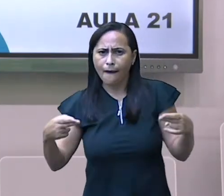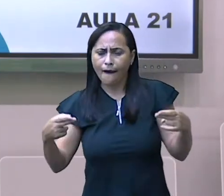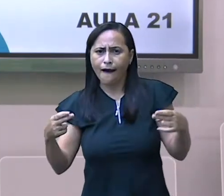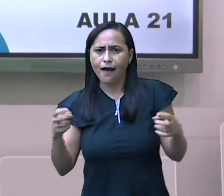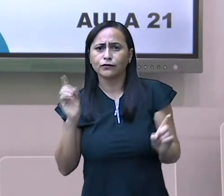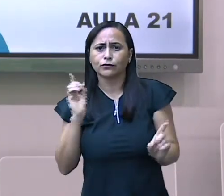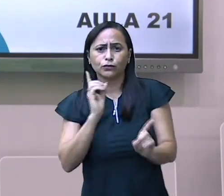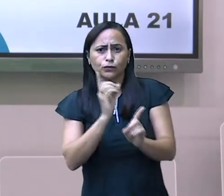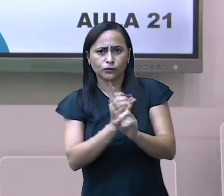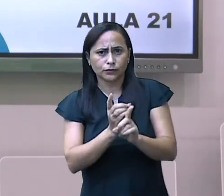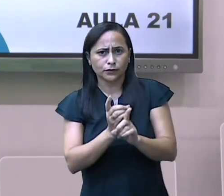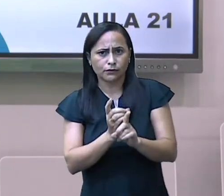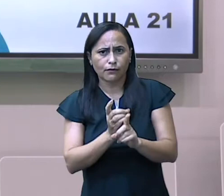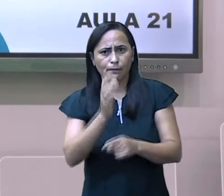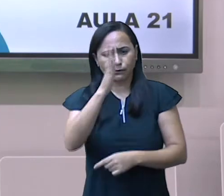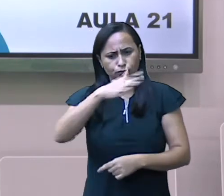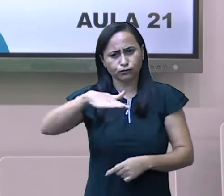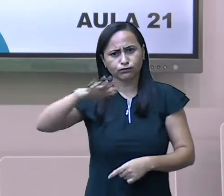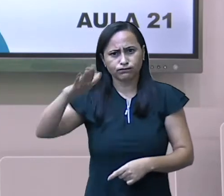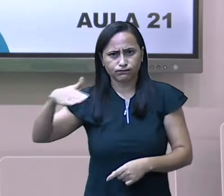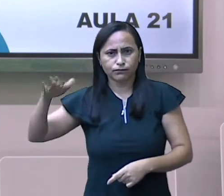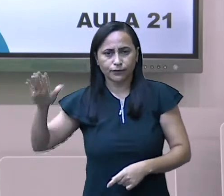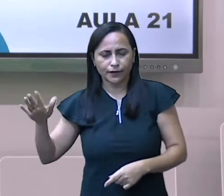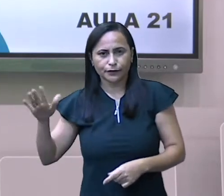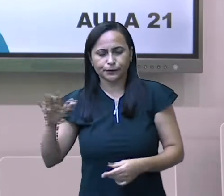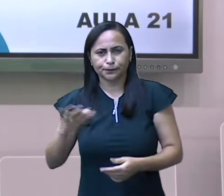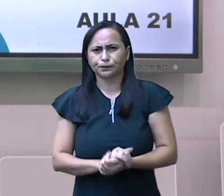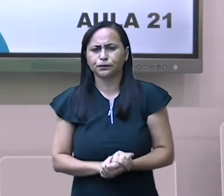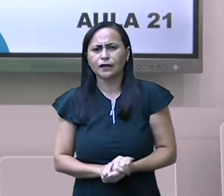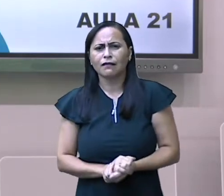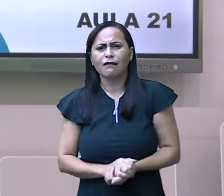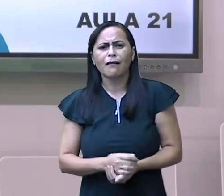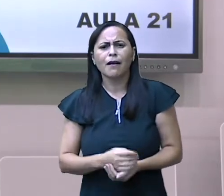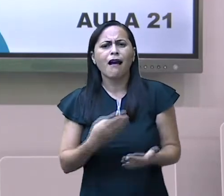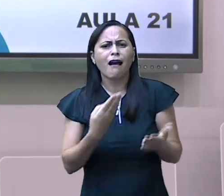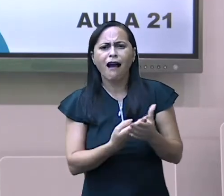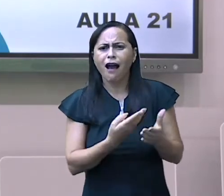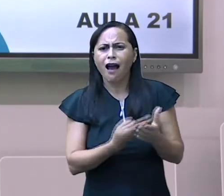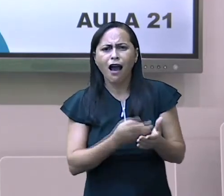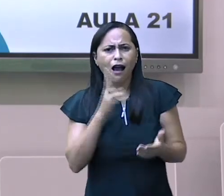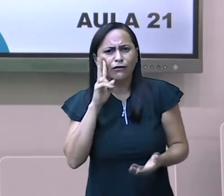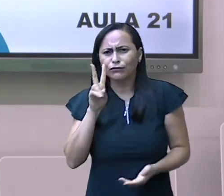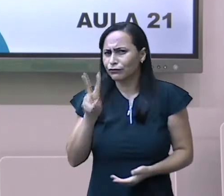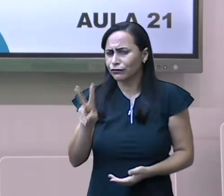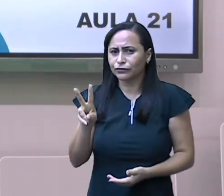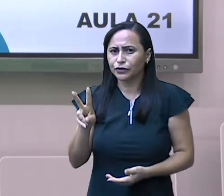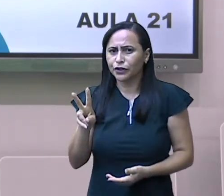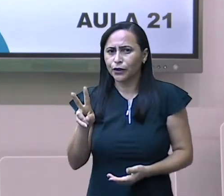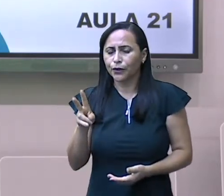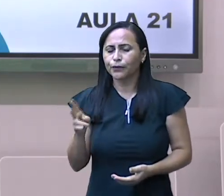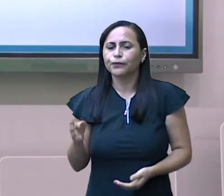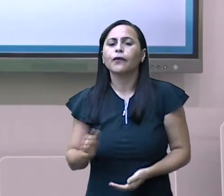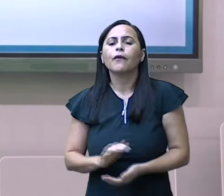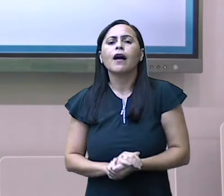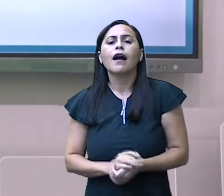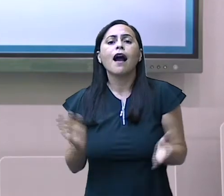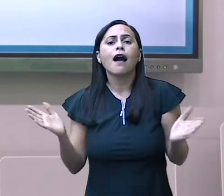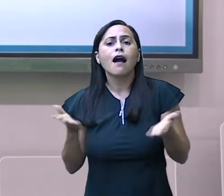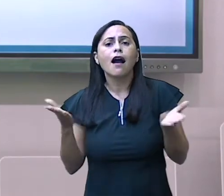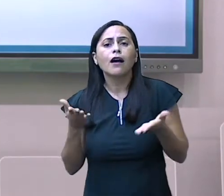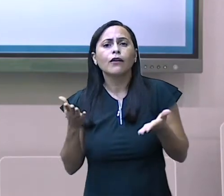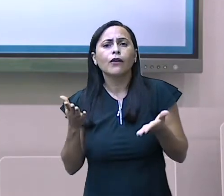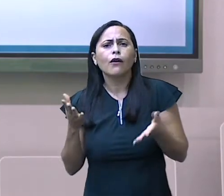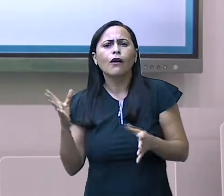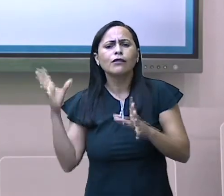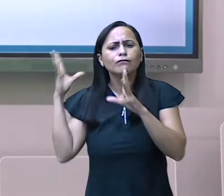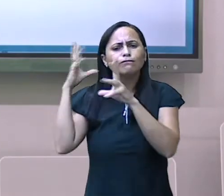a aula ou para quem esqueceu aí, deu um branco, vamos fazer uma recapitulação da nossa aula aqui,